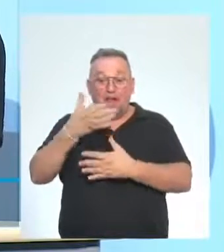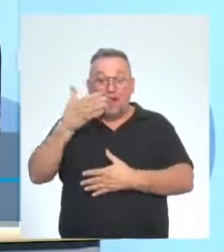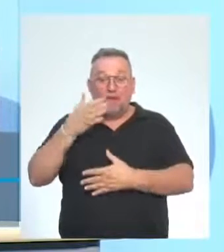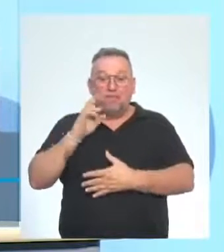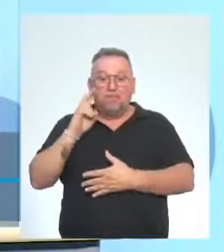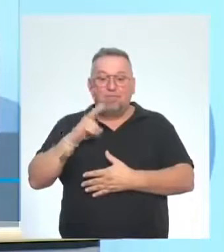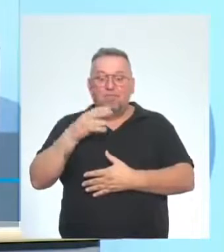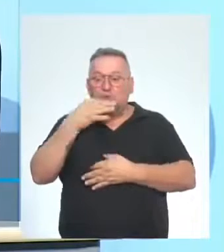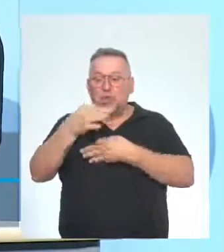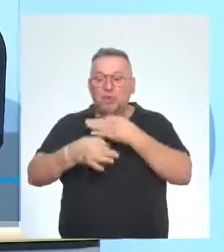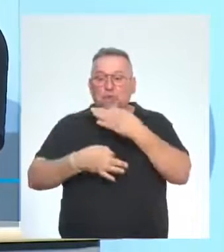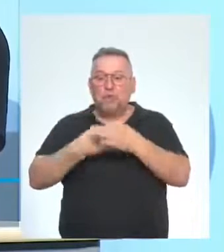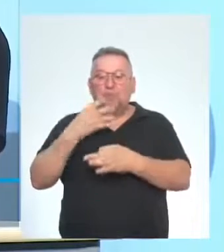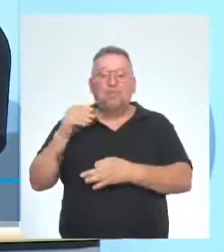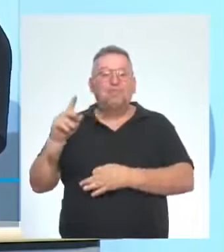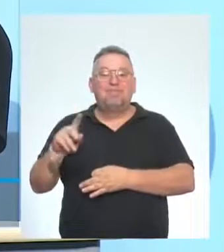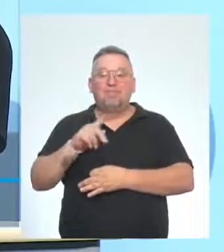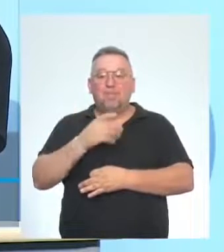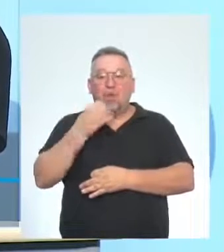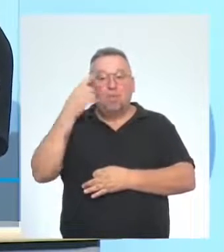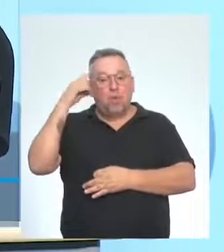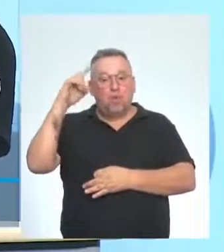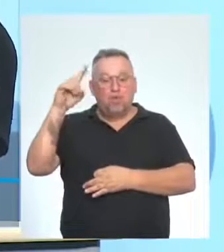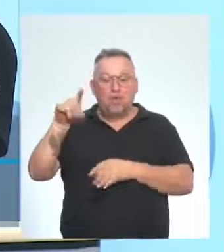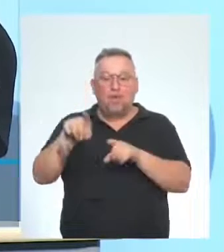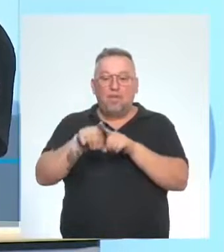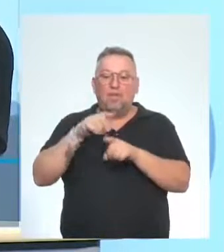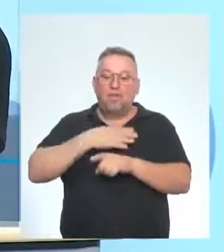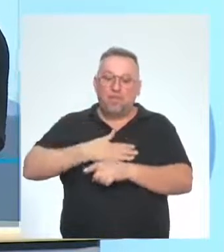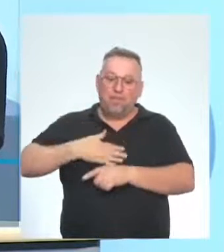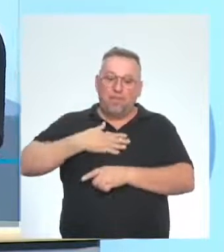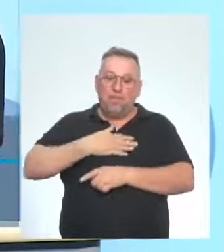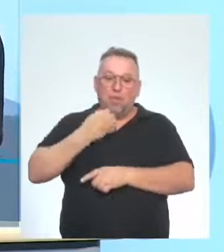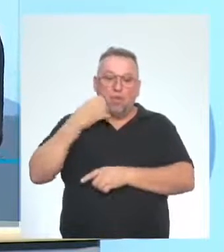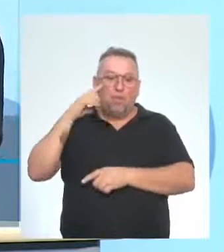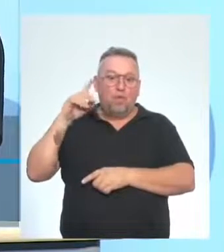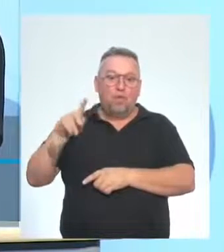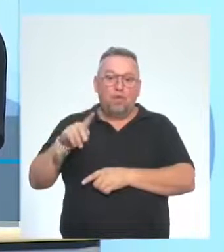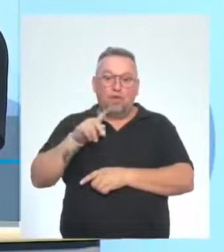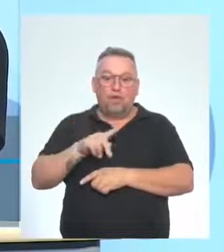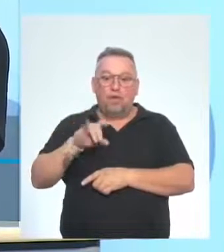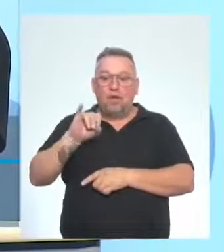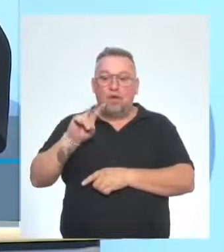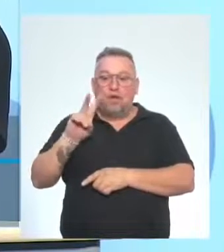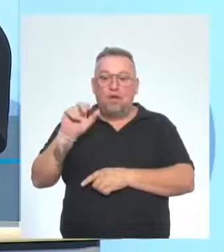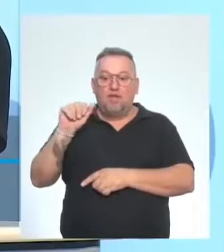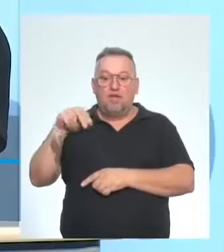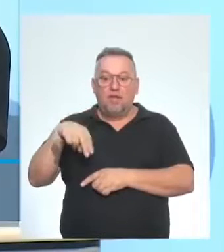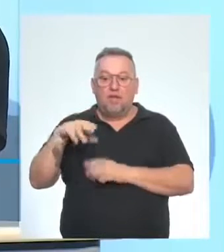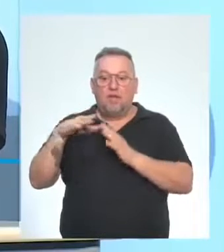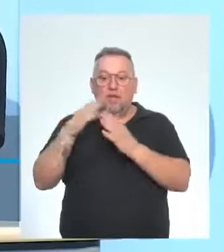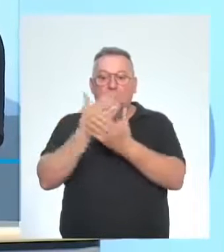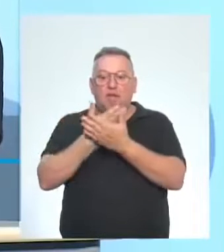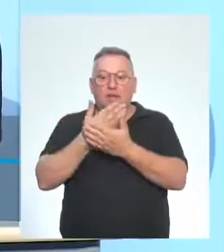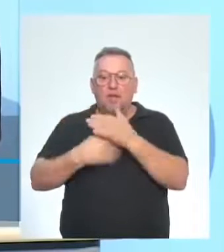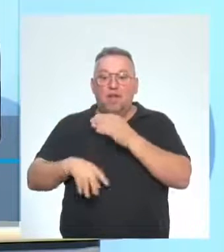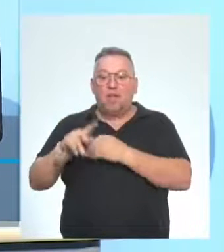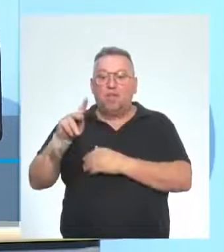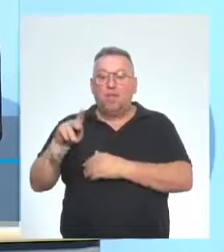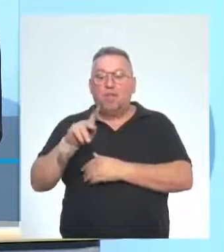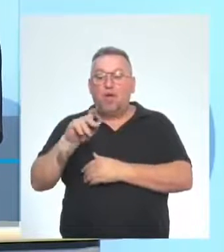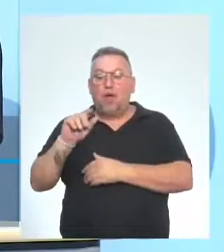comentando, já muitos professores já dando bom dia aqui. Gostaria de dar um bom dia aqui para o professor Ivan, da escola Professor